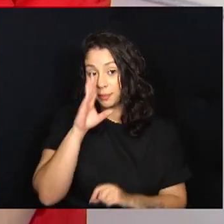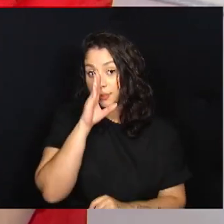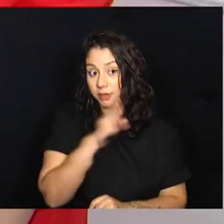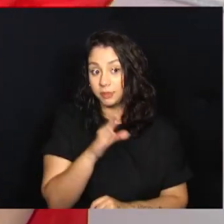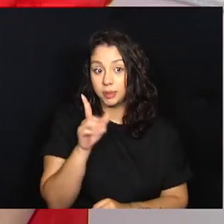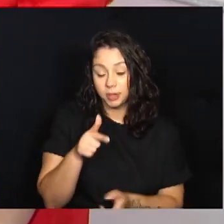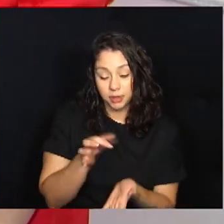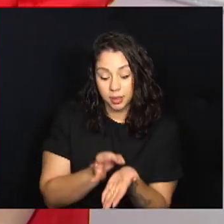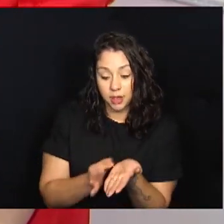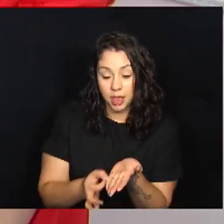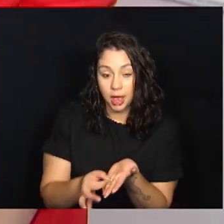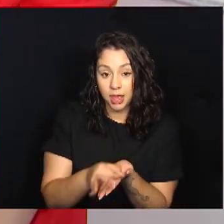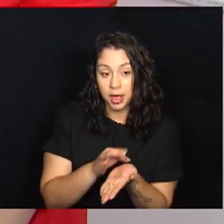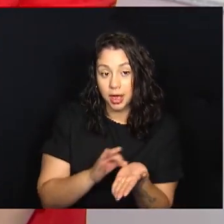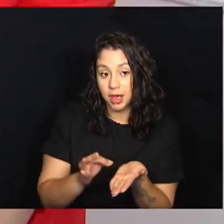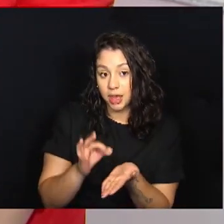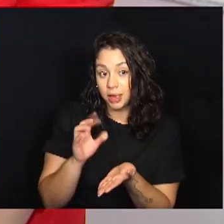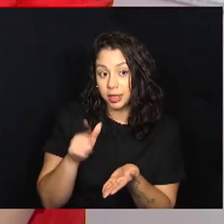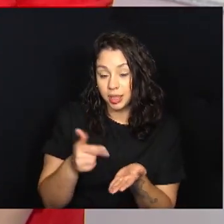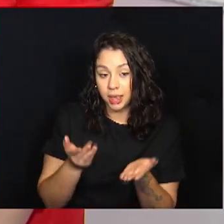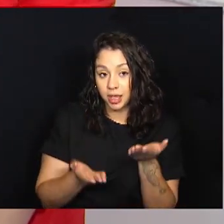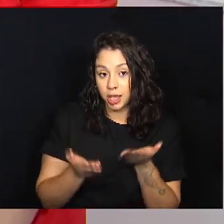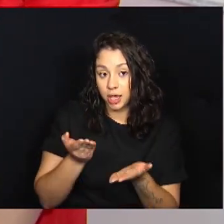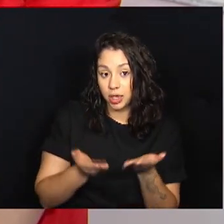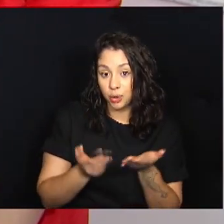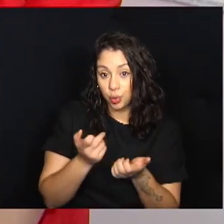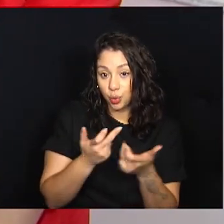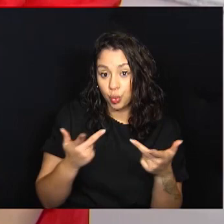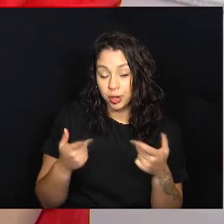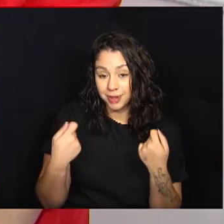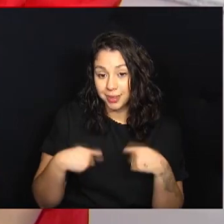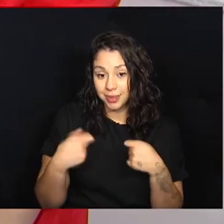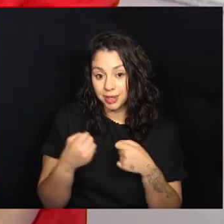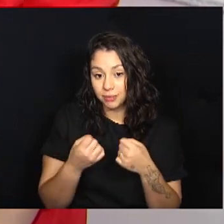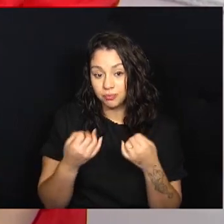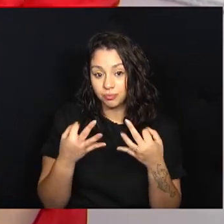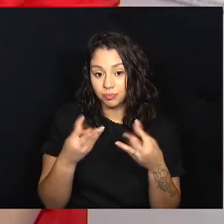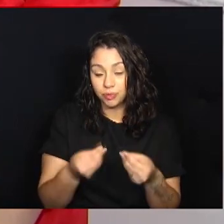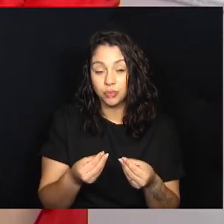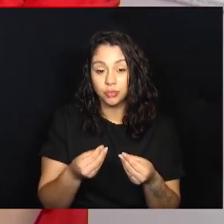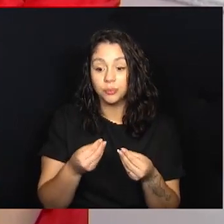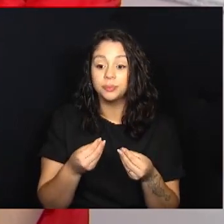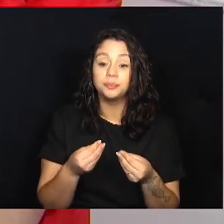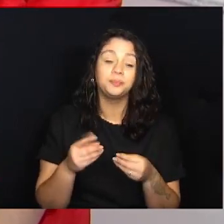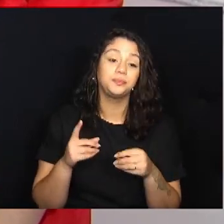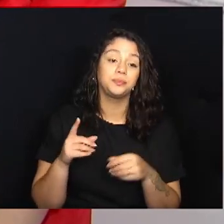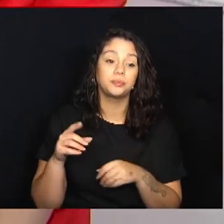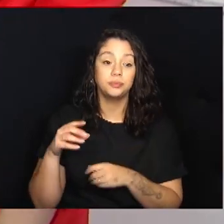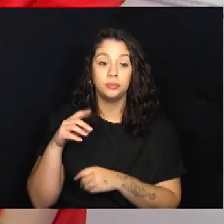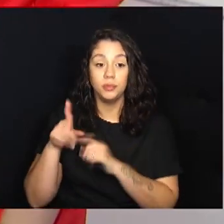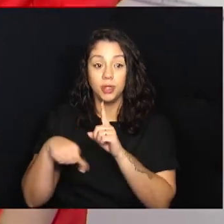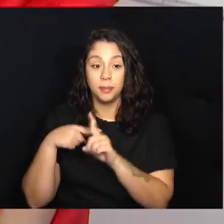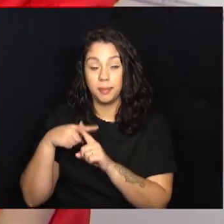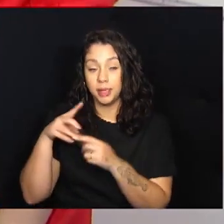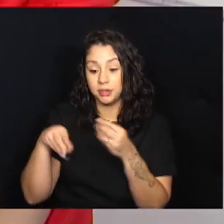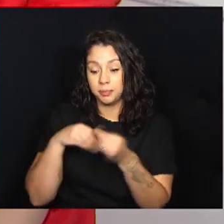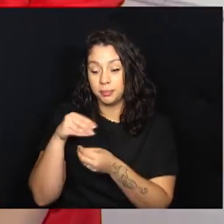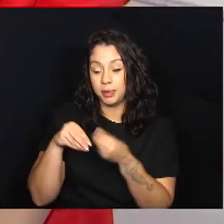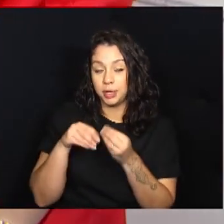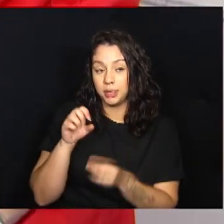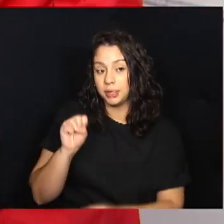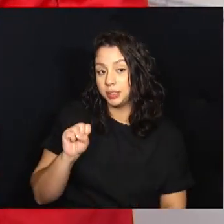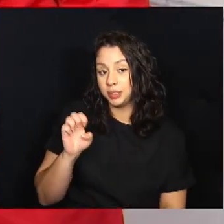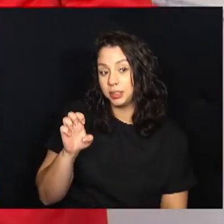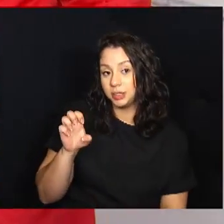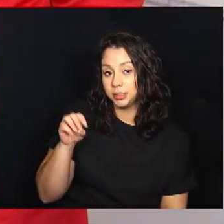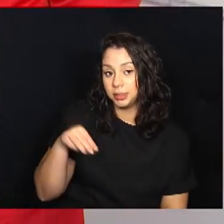ração extrusada, que é uma ração balanceada com todas as necessidades desse animal, e o mix de semente, ele é como se fosse